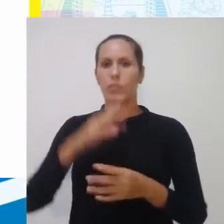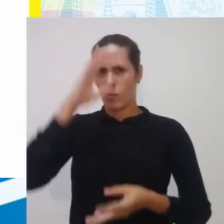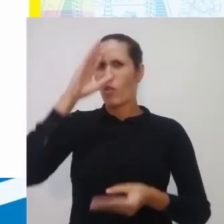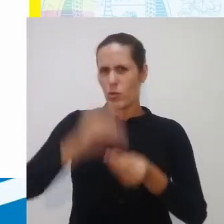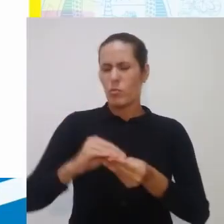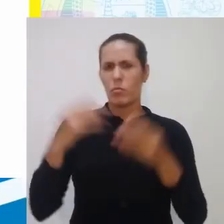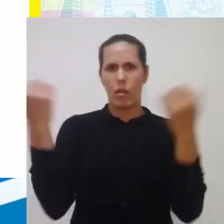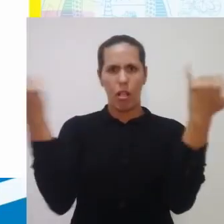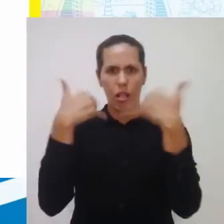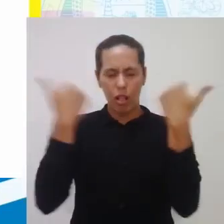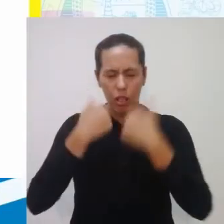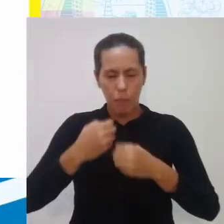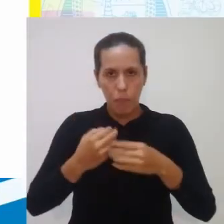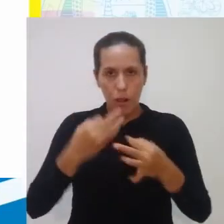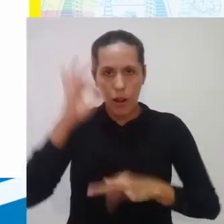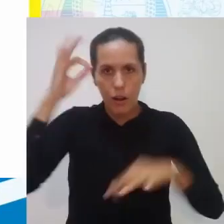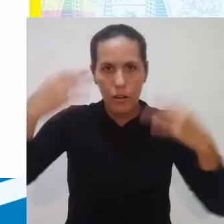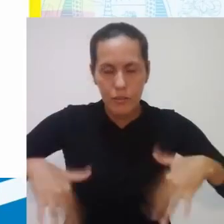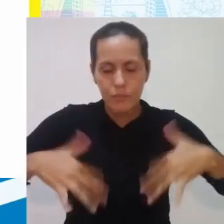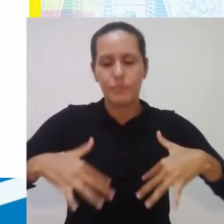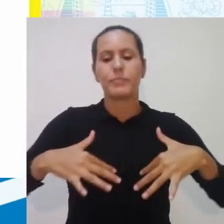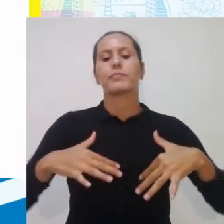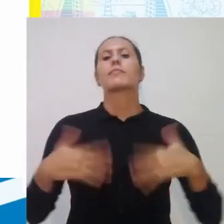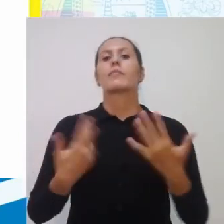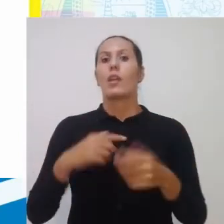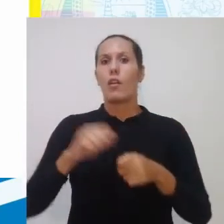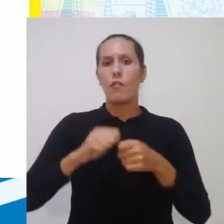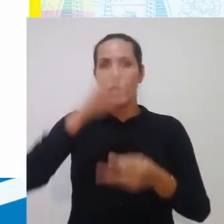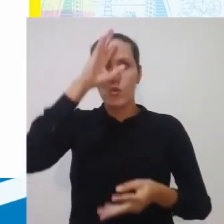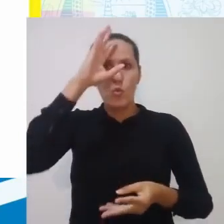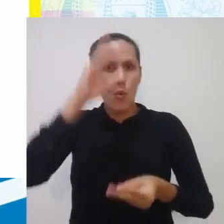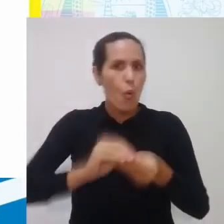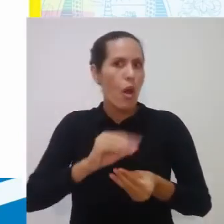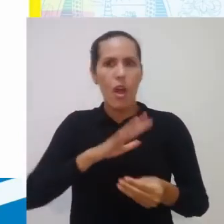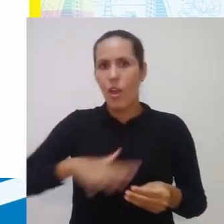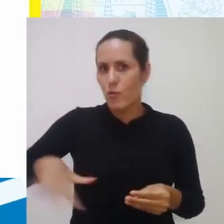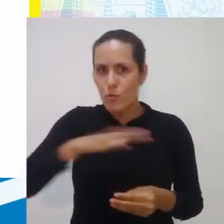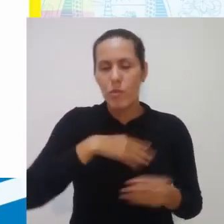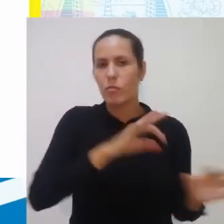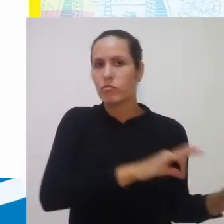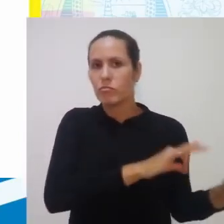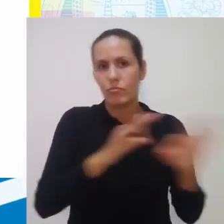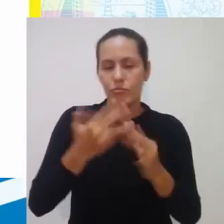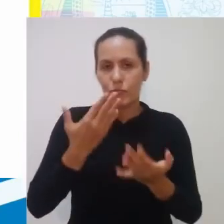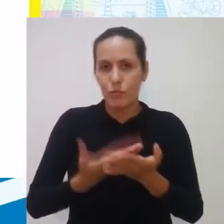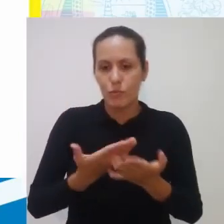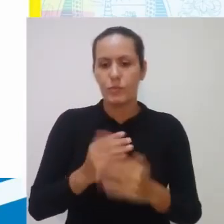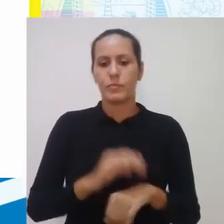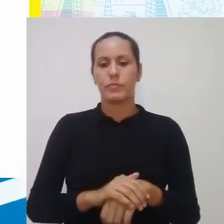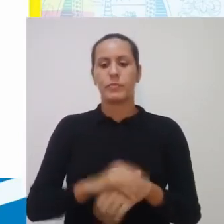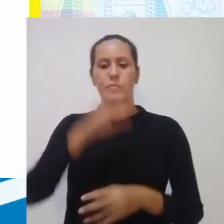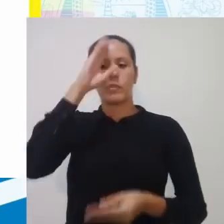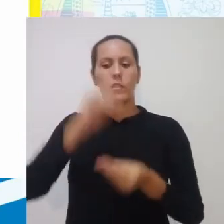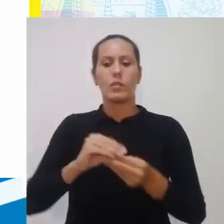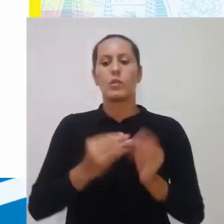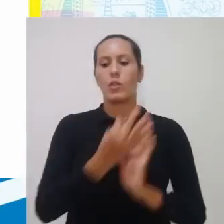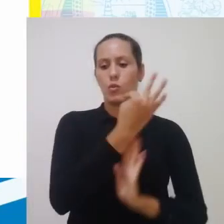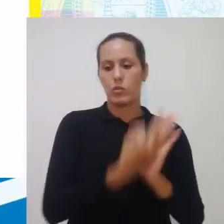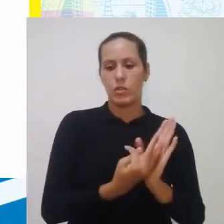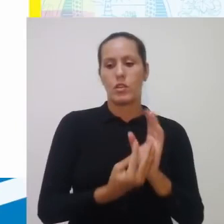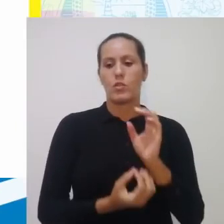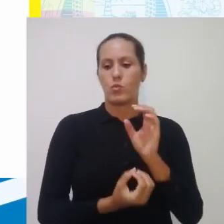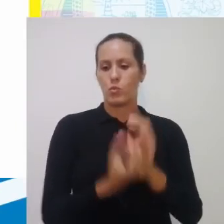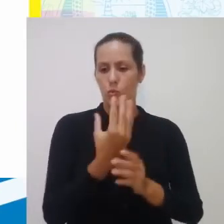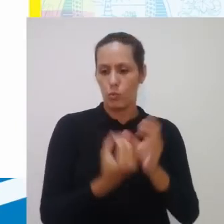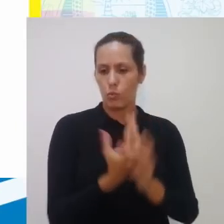aqui, porque foi bastante informação. Então se liga aí que eu fiz um resumão de tudo que a gente já viu até aqui. Resumos